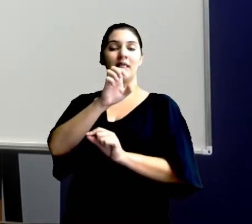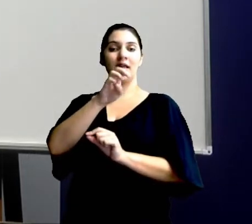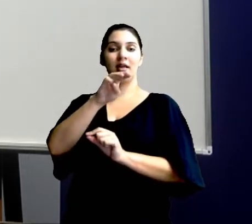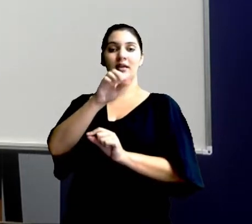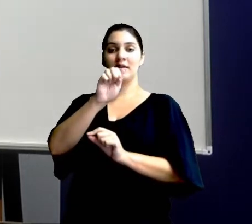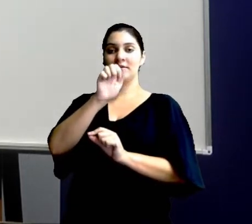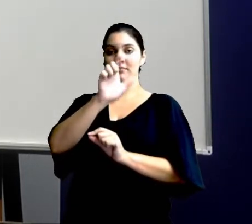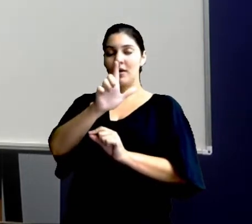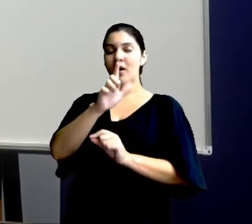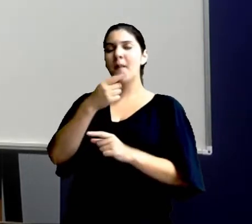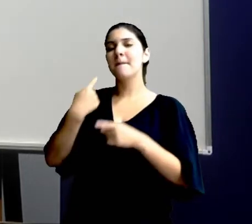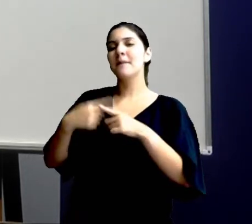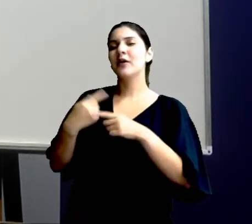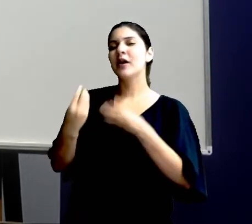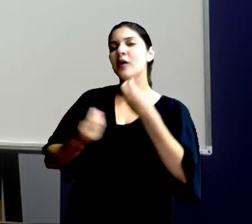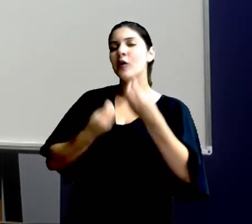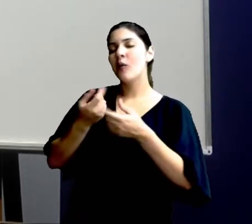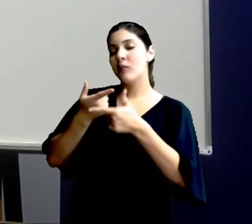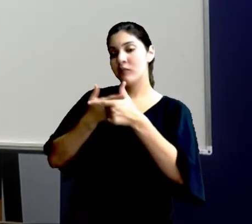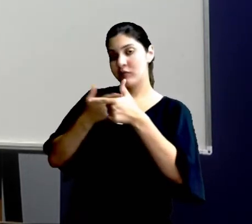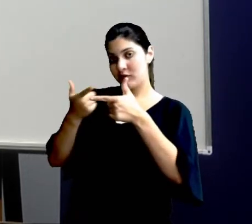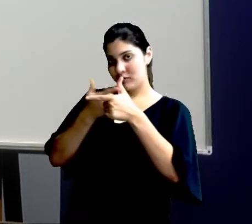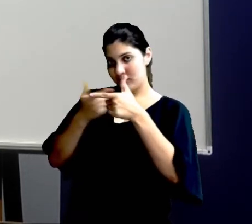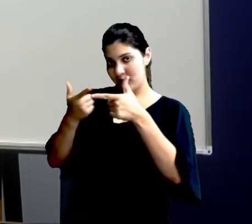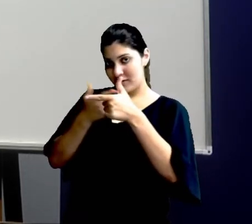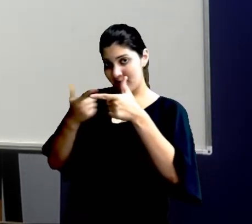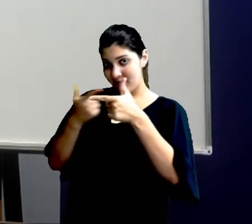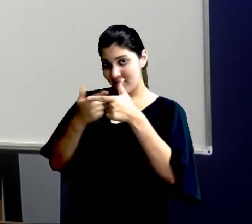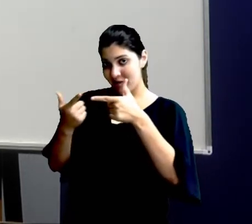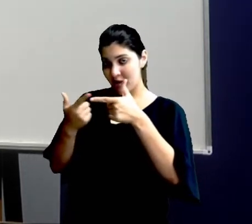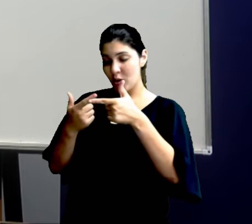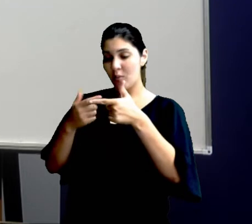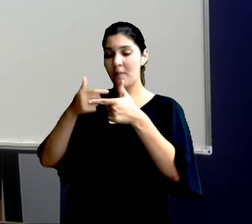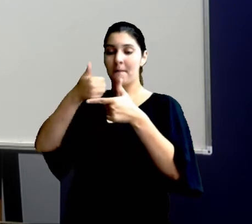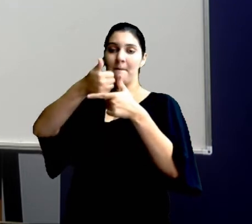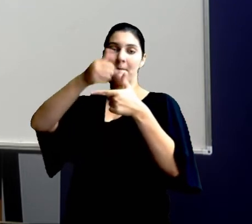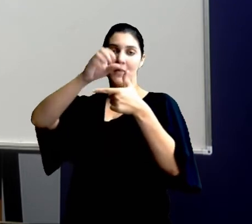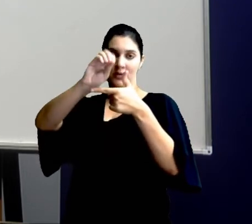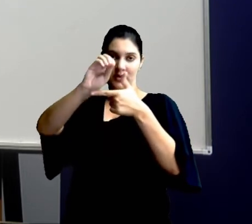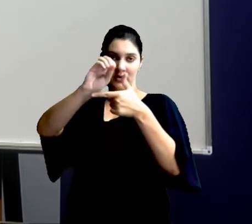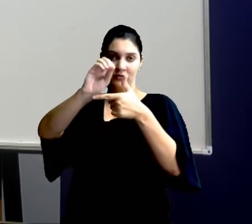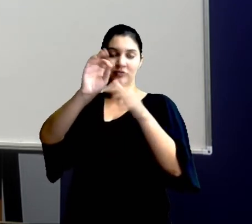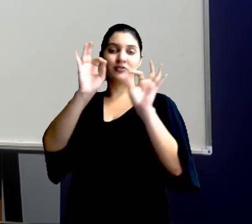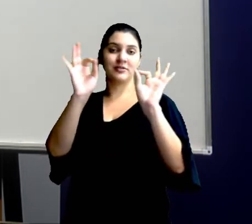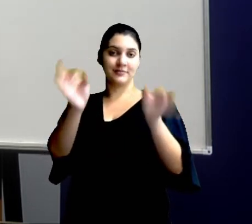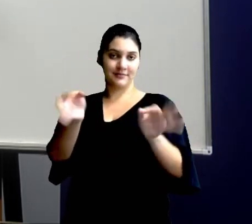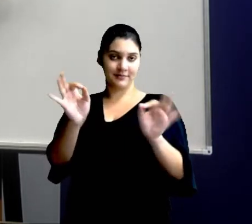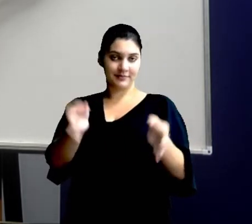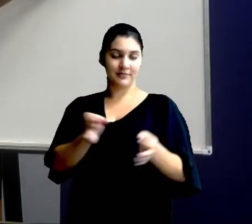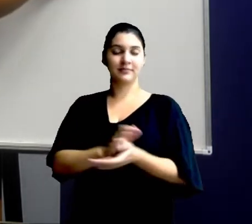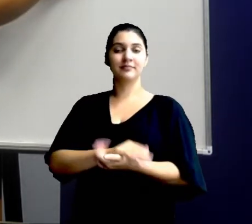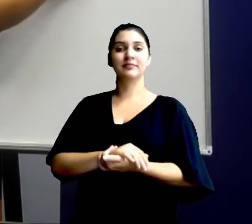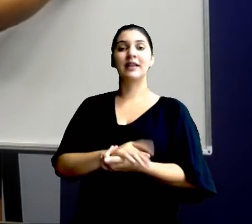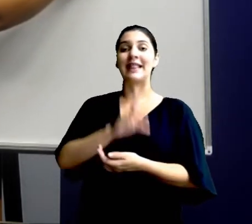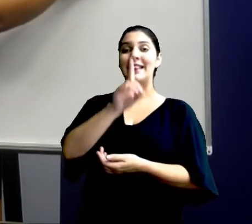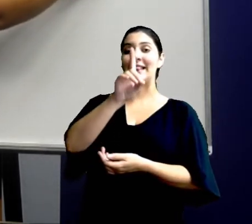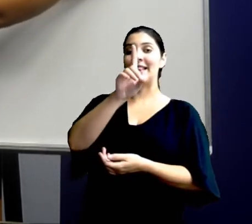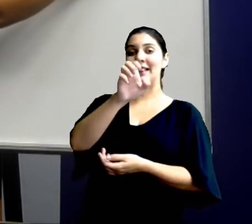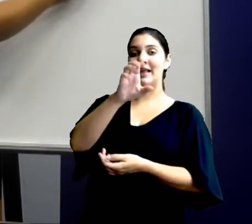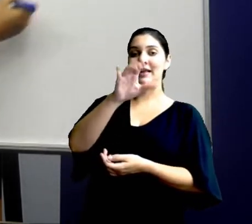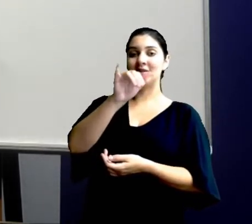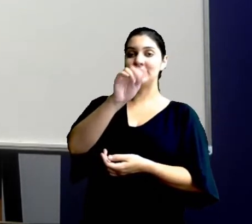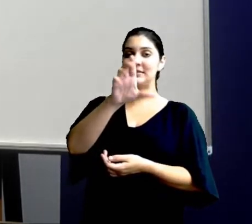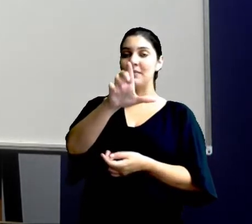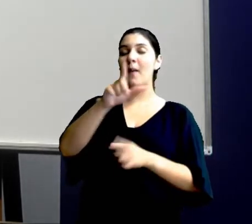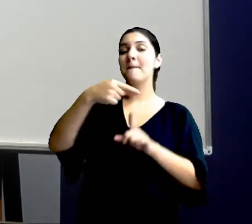decimal, porque é como se ele fosse dividido, e é dividido por 10, tá certo? Decimal, porque é